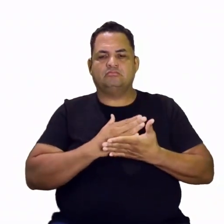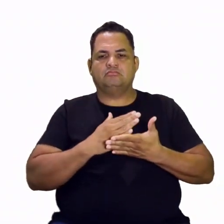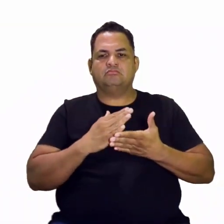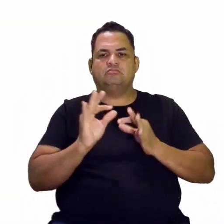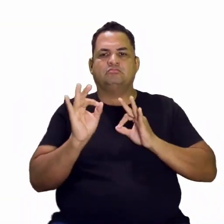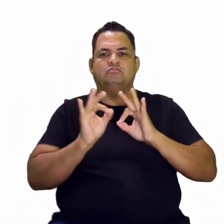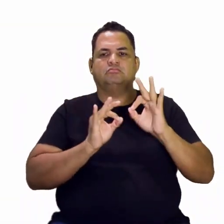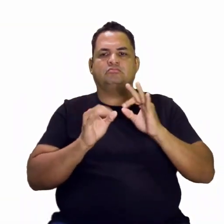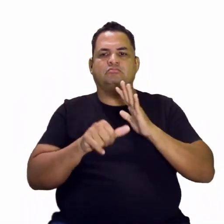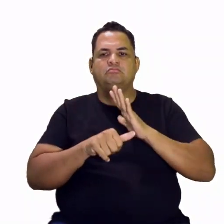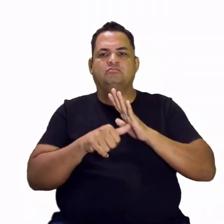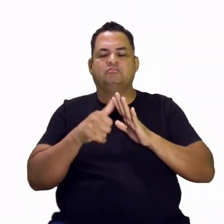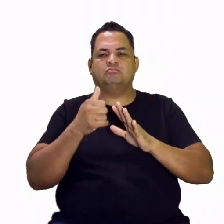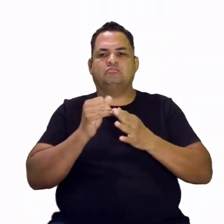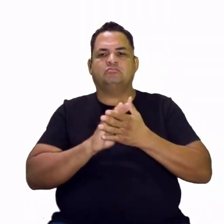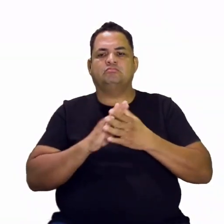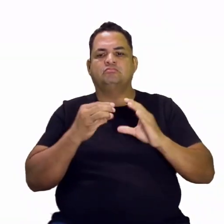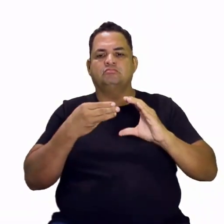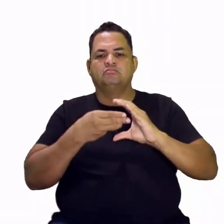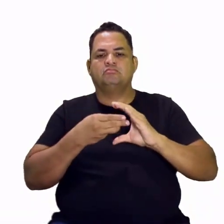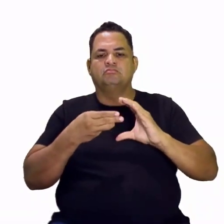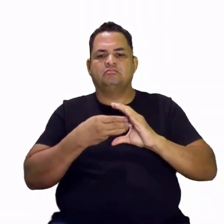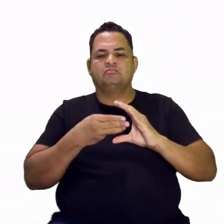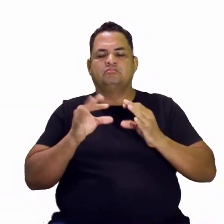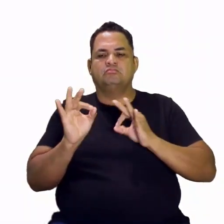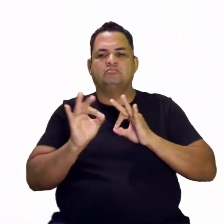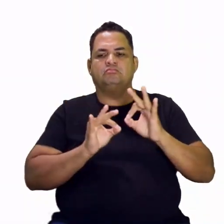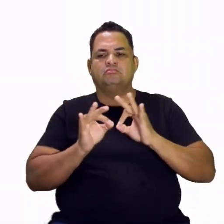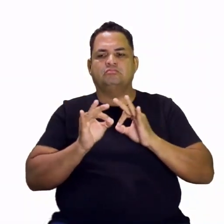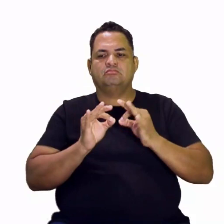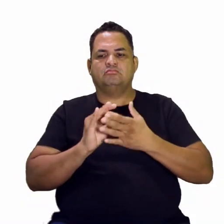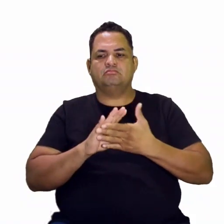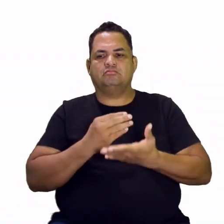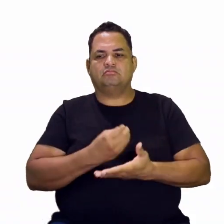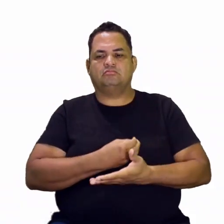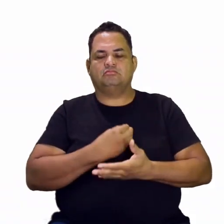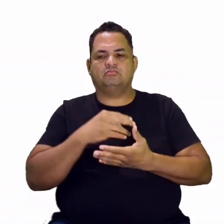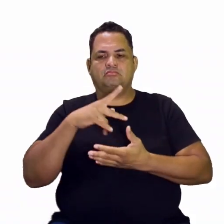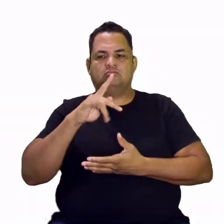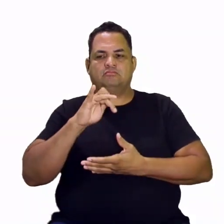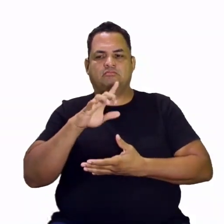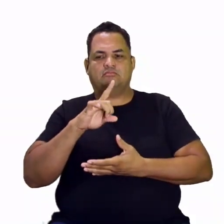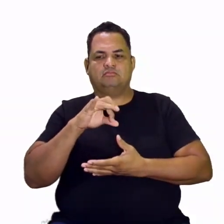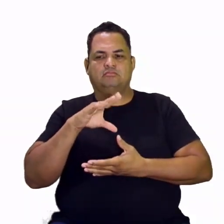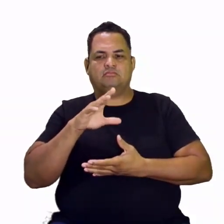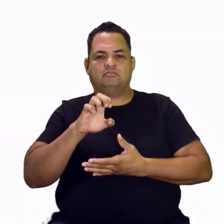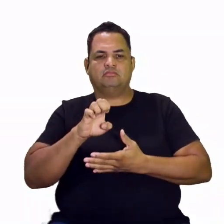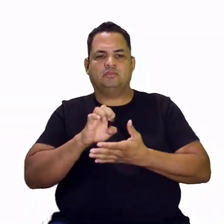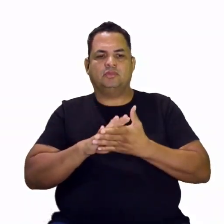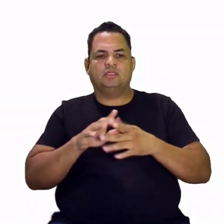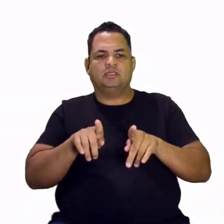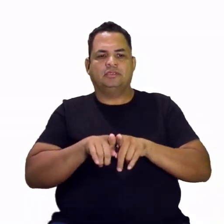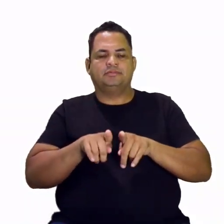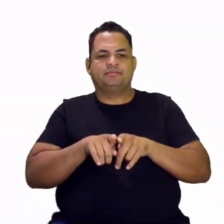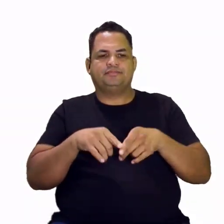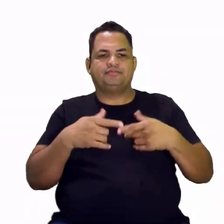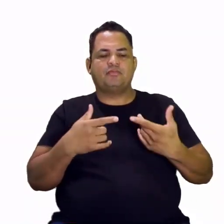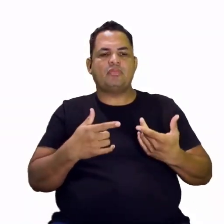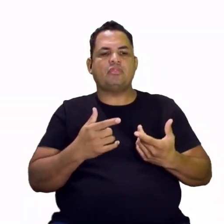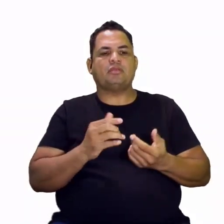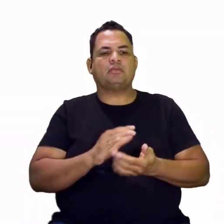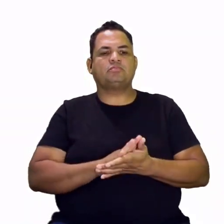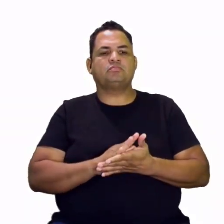então, formar as primeiras unidades celulares, formando os organismos procariontes, tá? Esses